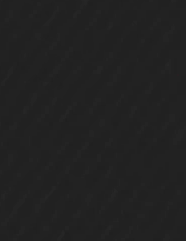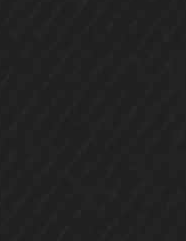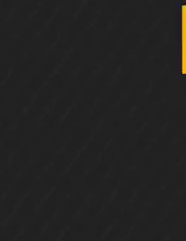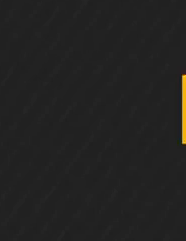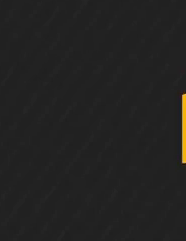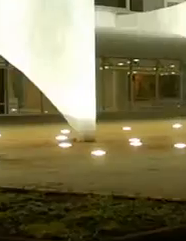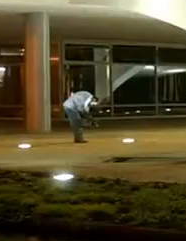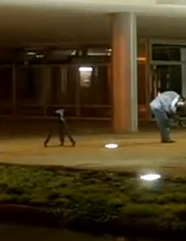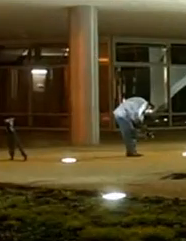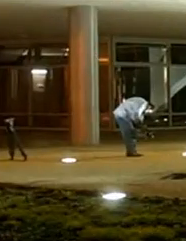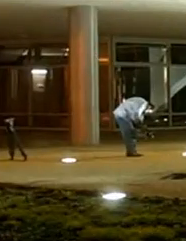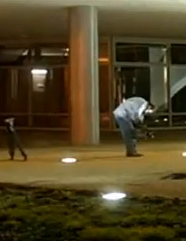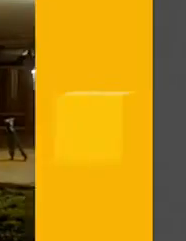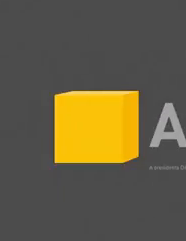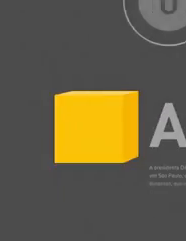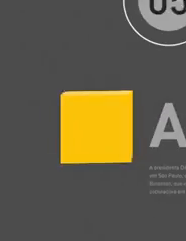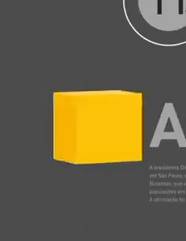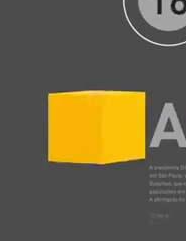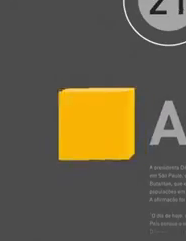ae